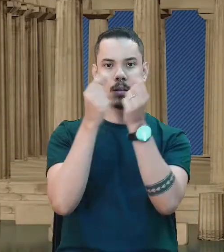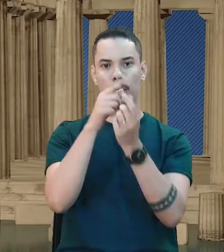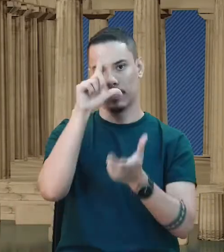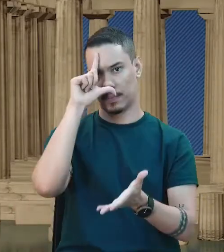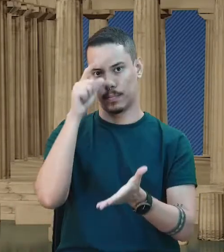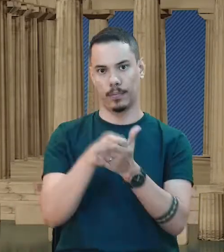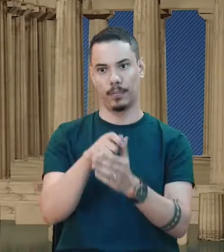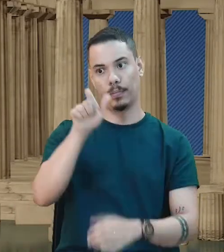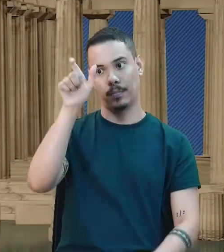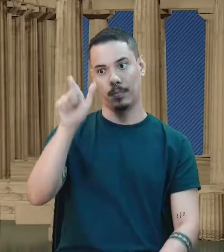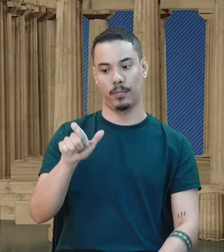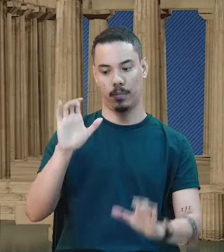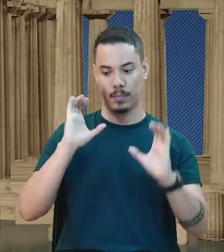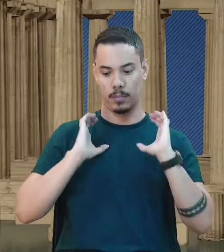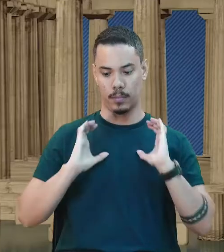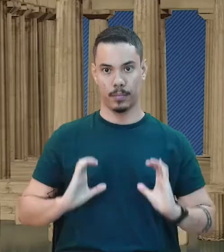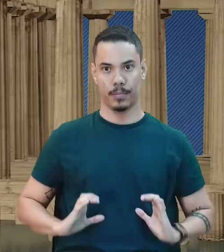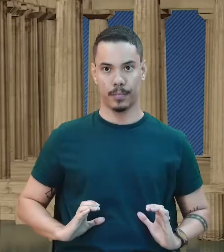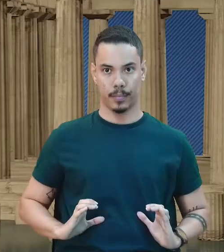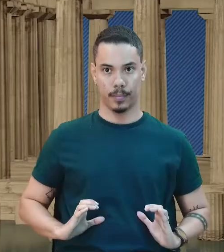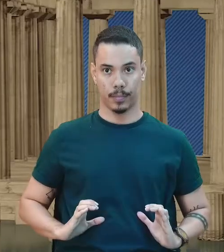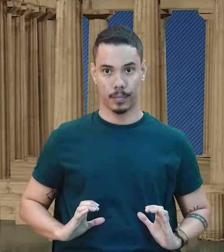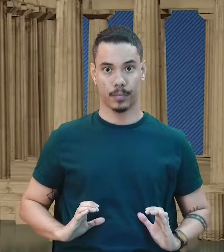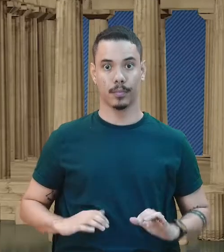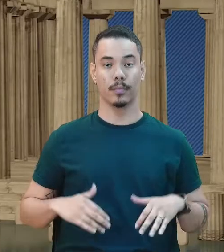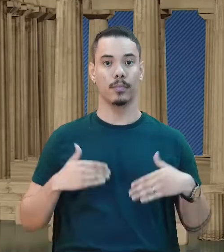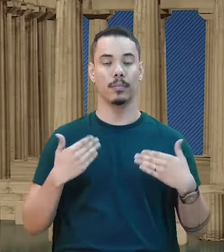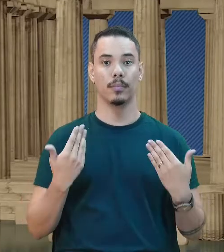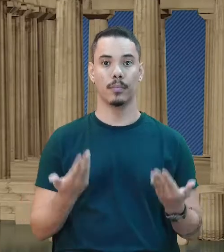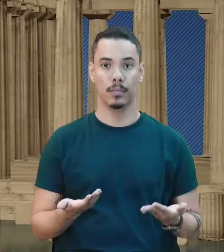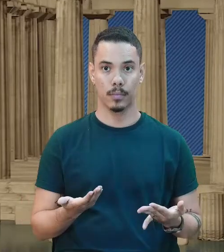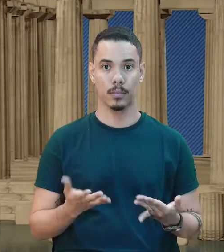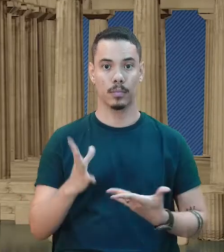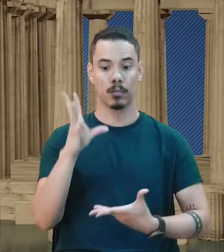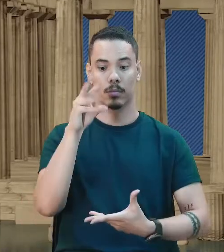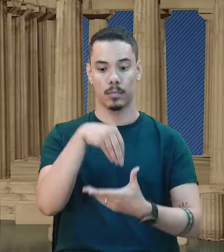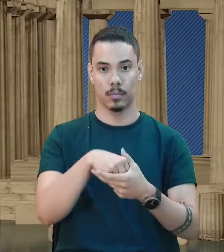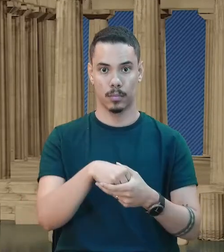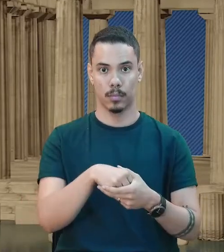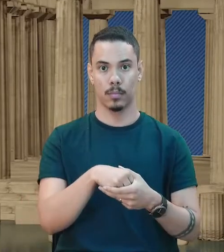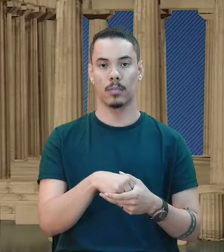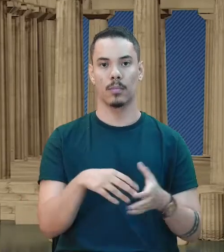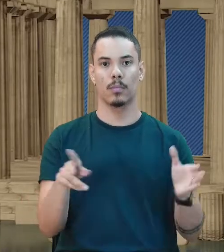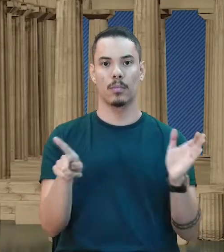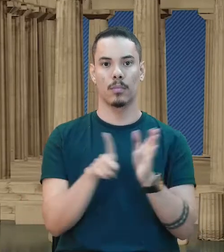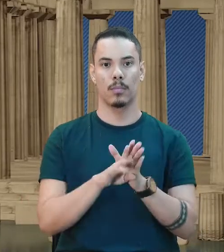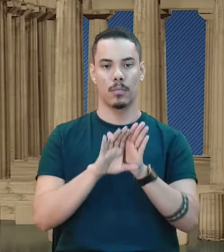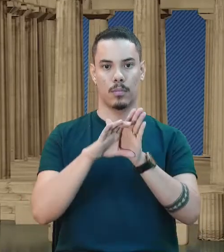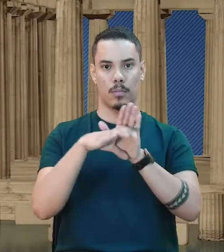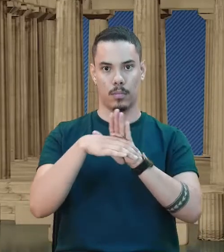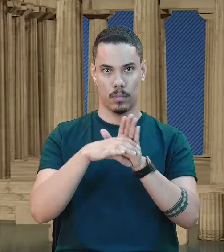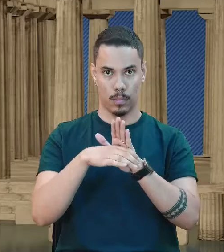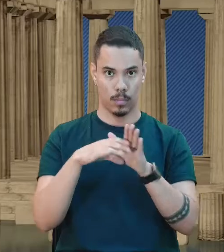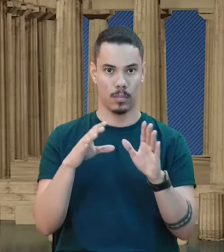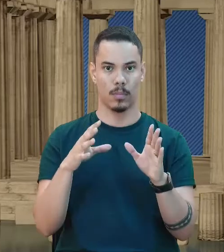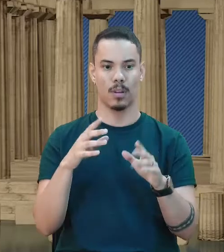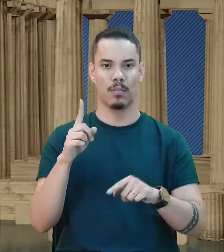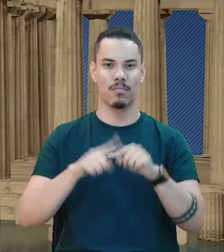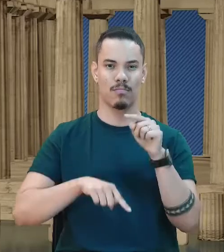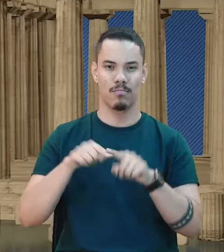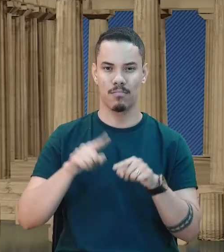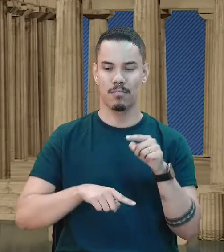uma pessoa ser cidadã? Então, dentro desses conceitos, a propriedade, as